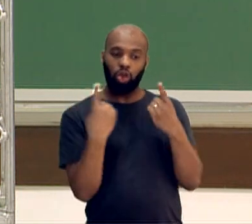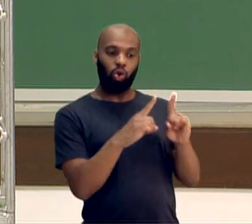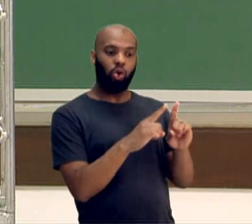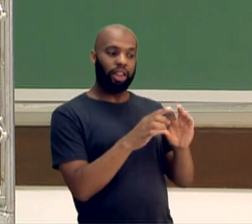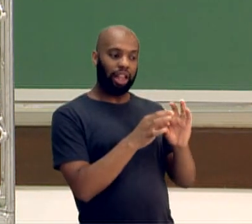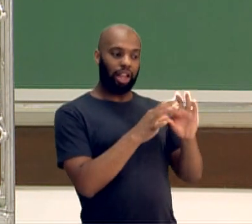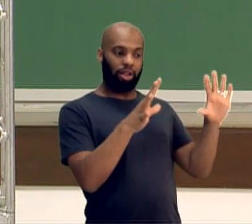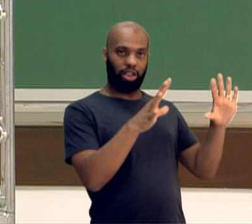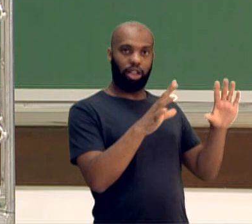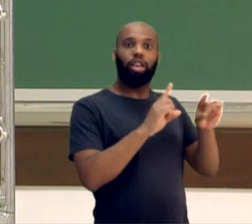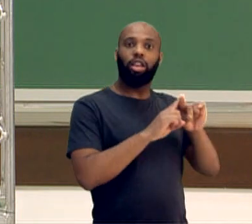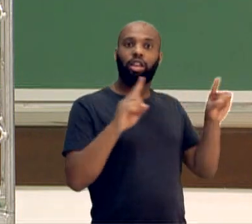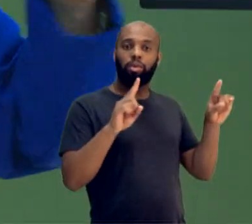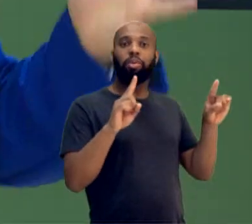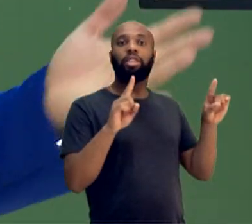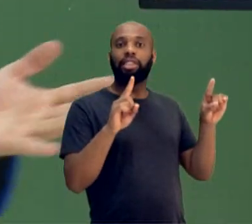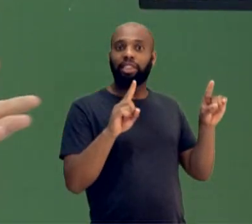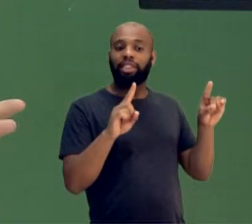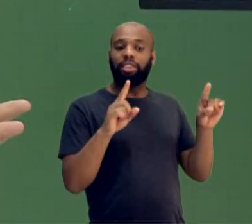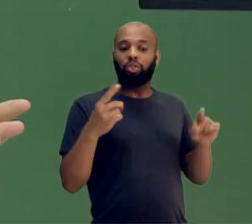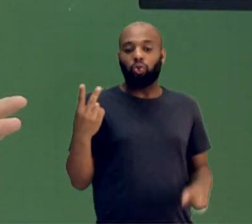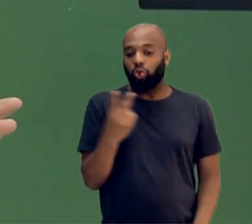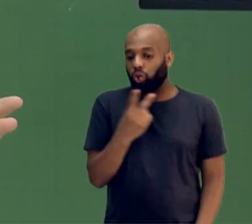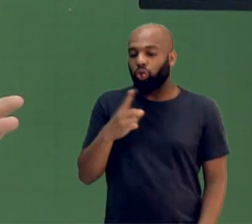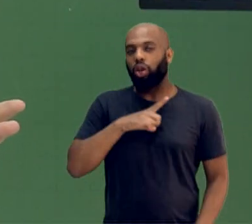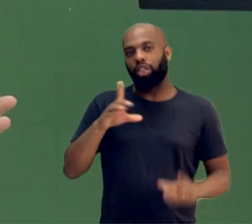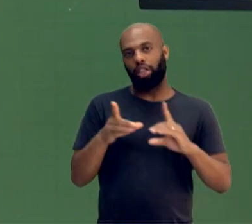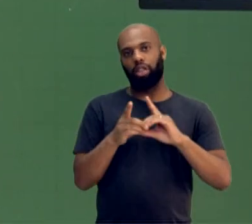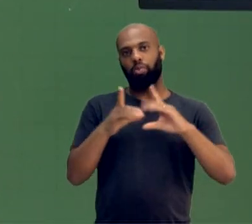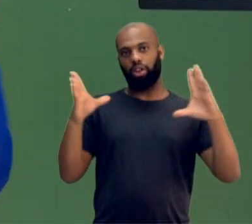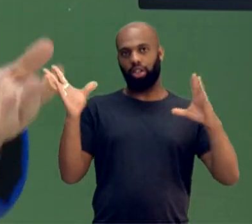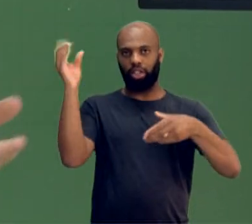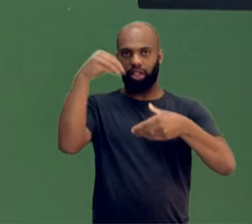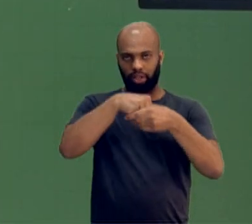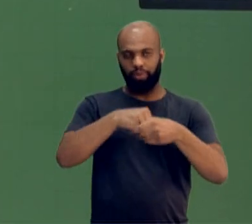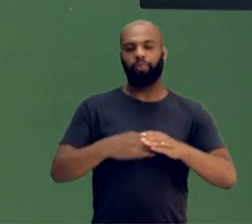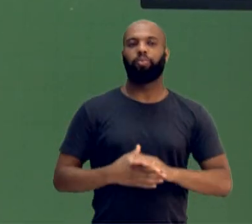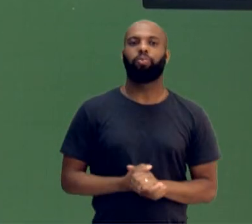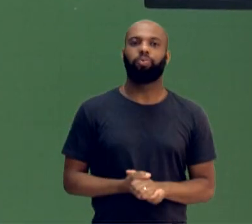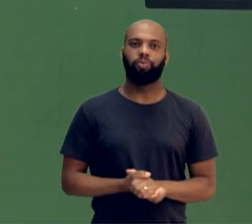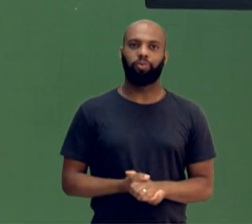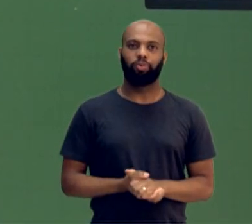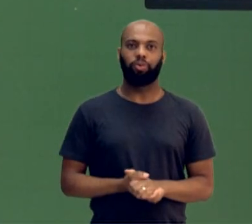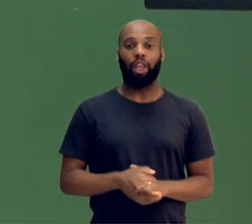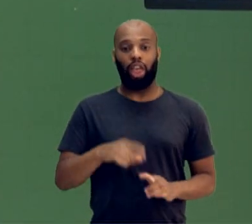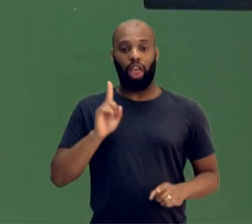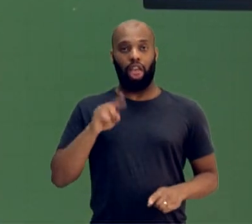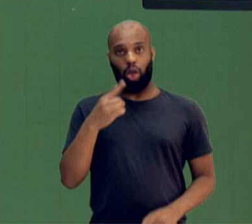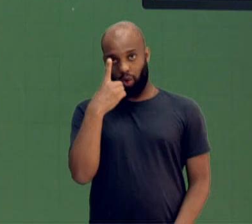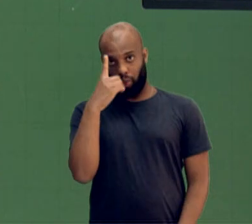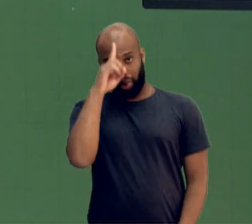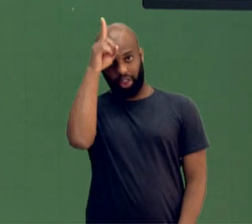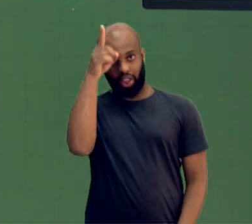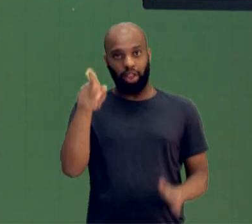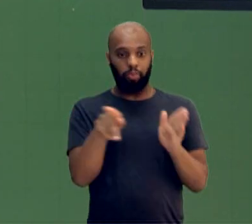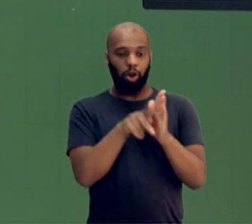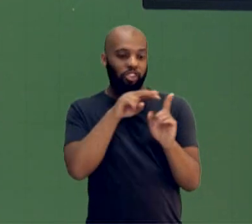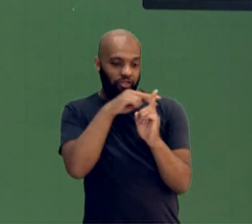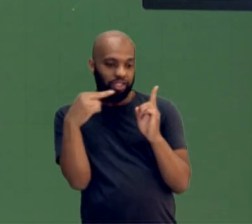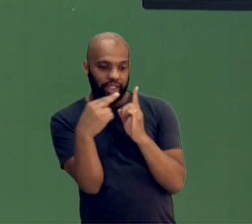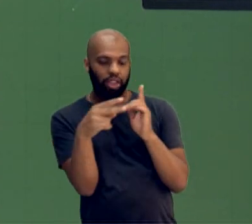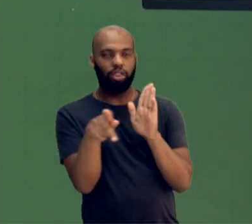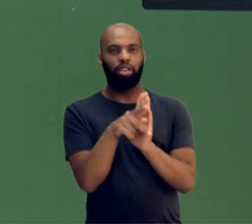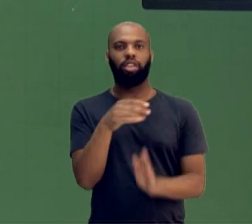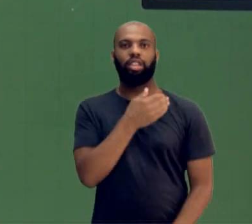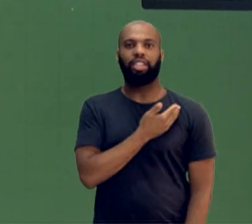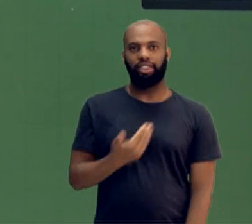Estado neoliberal, mesmo que ambos sejam democráticos, mesmo que todos sejam democráticos. Né. É uma ideia, de fato, de visão de Estado. Uma visão